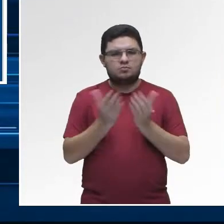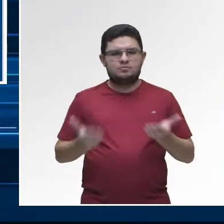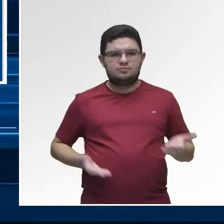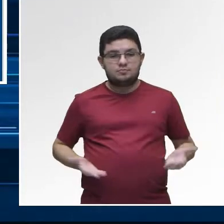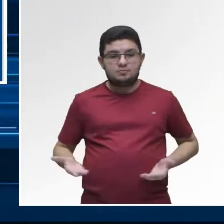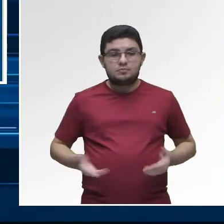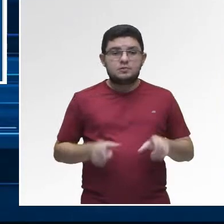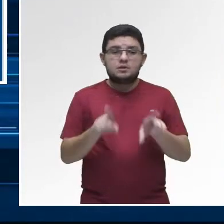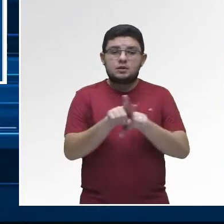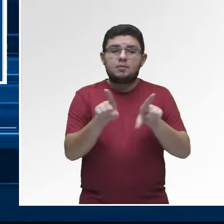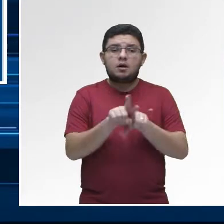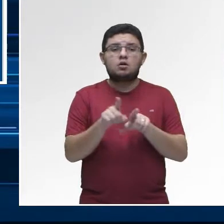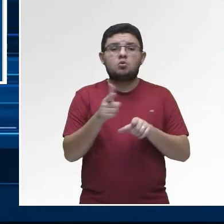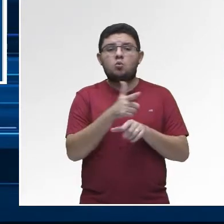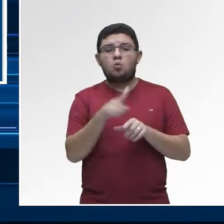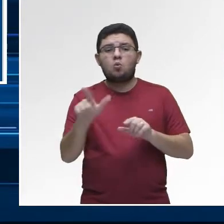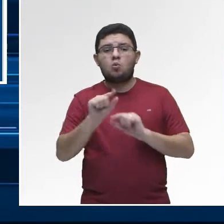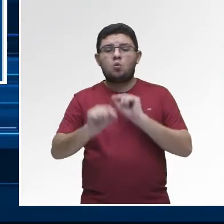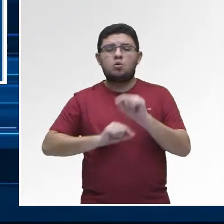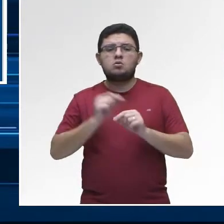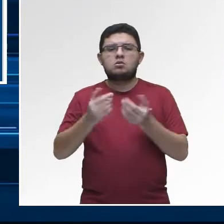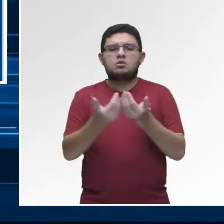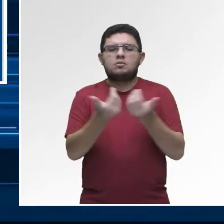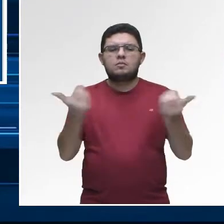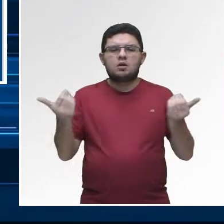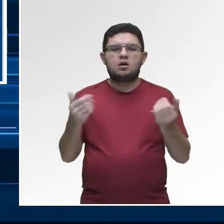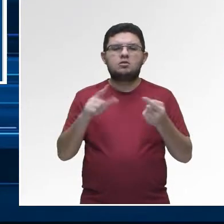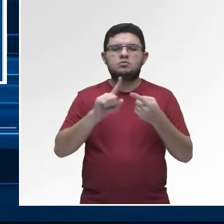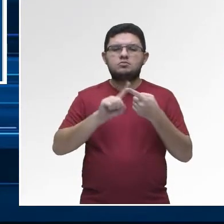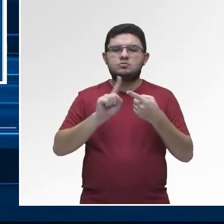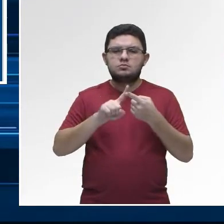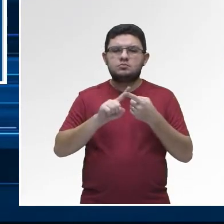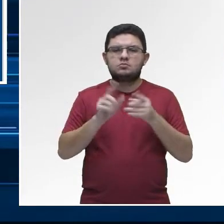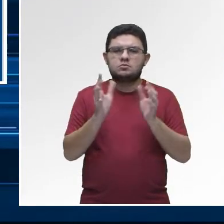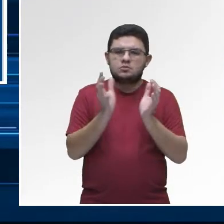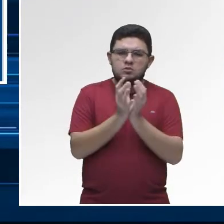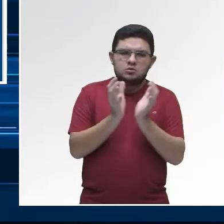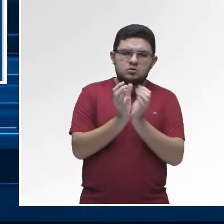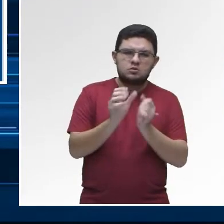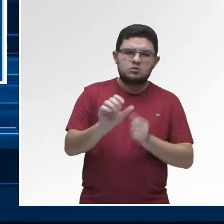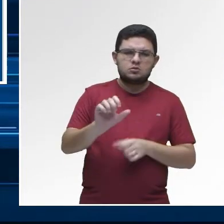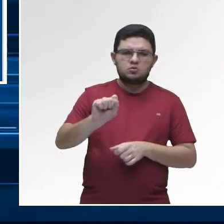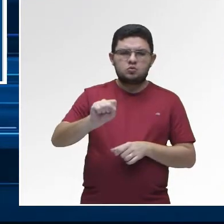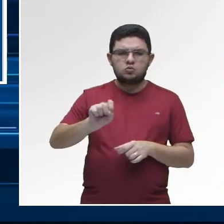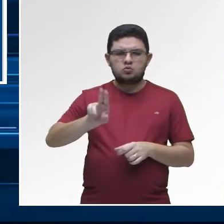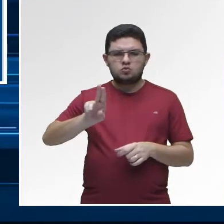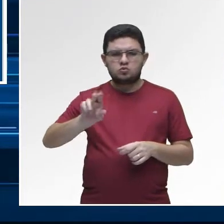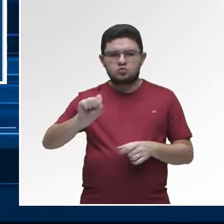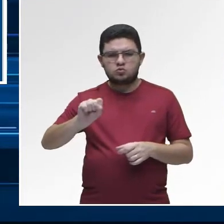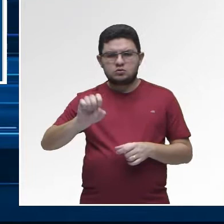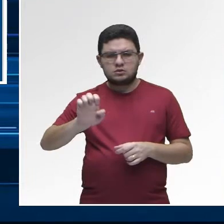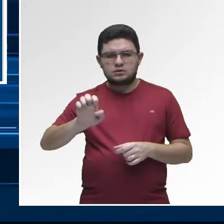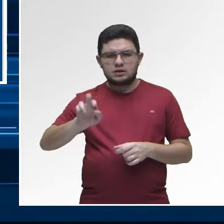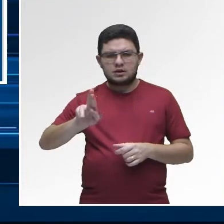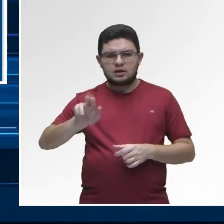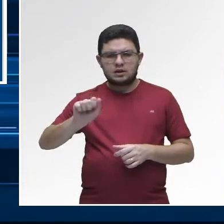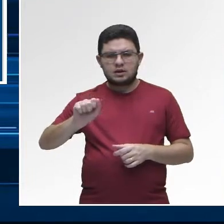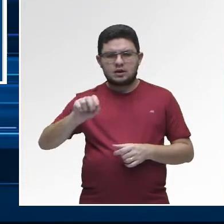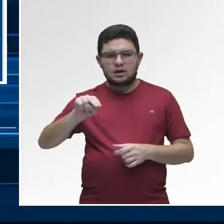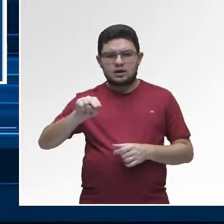as relações sociais de produção do feudalismo, elas são relações chamadas